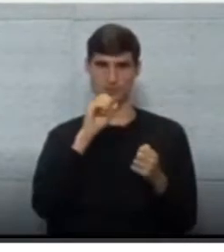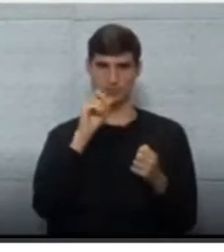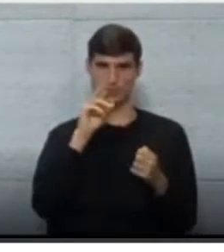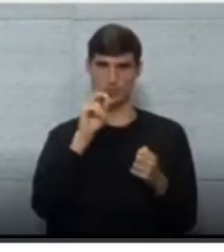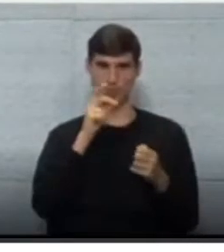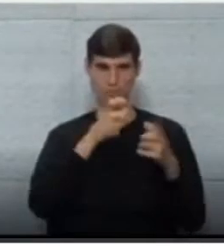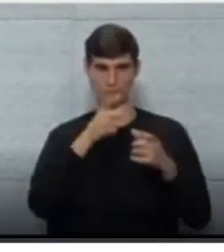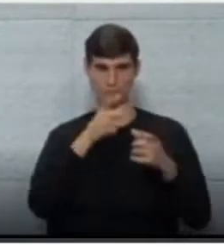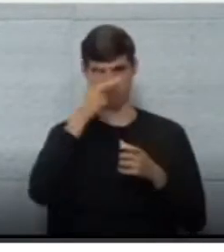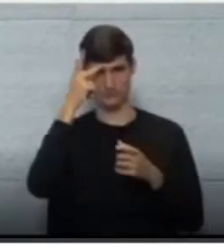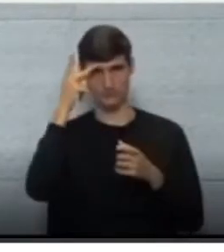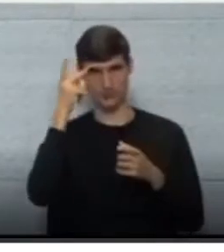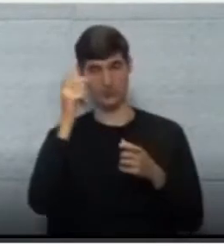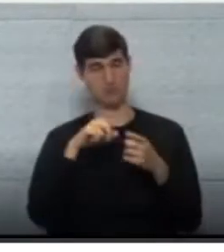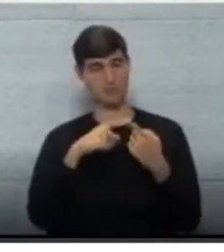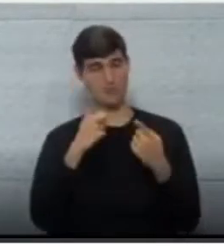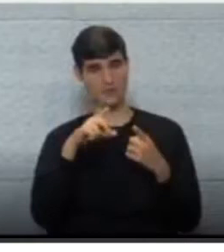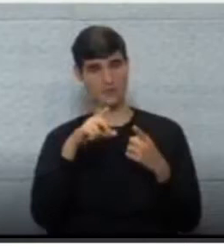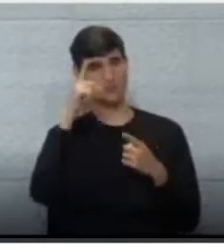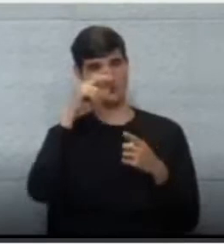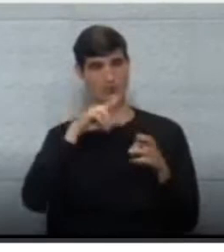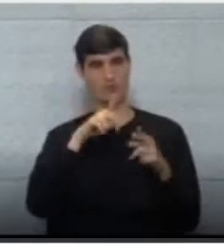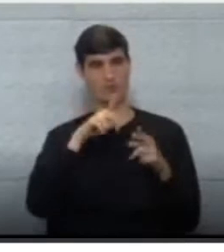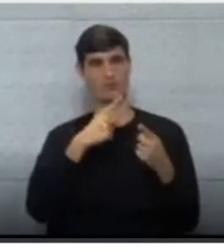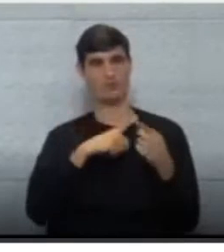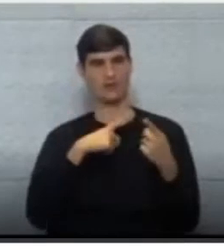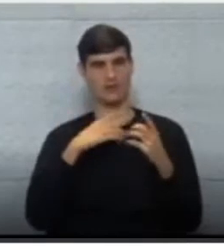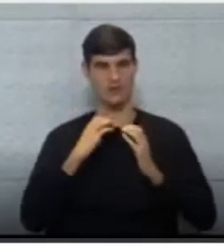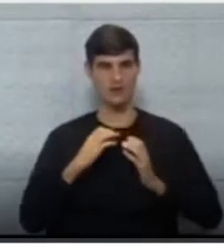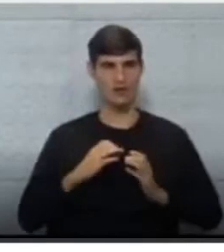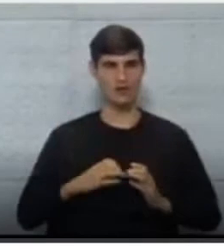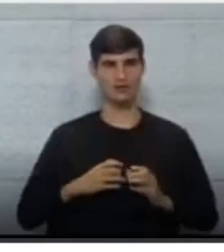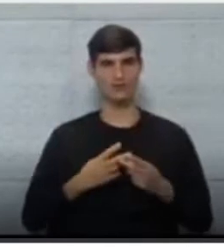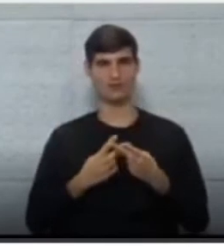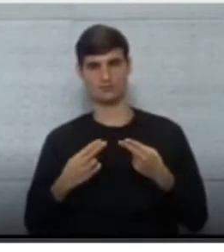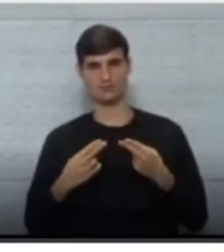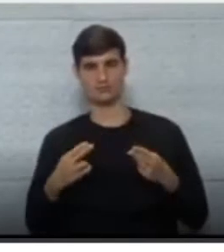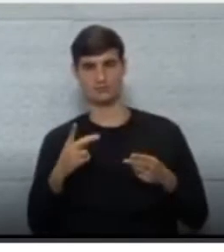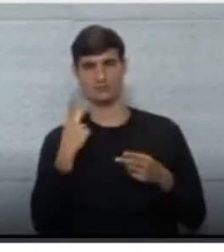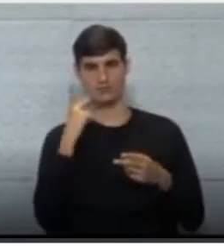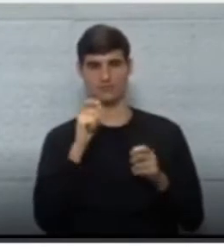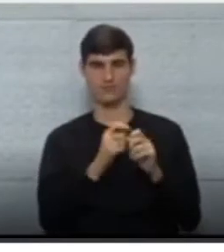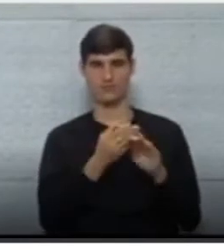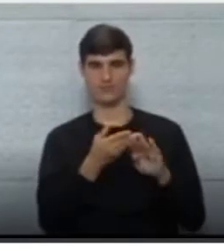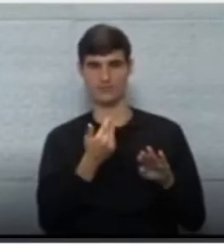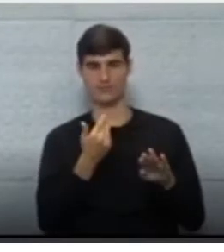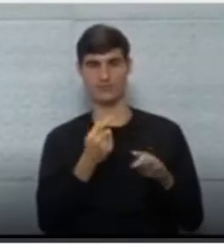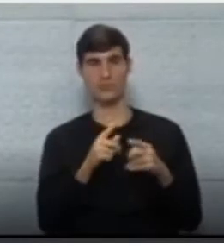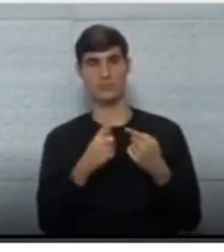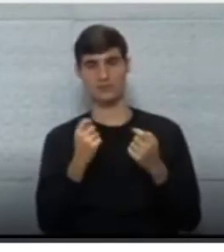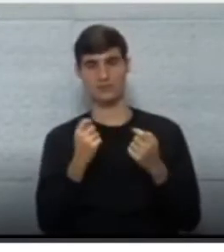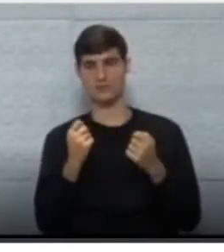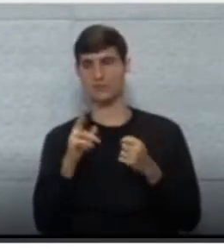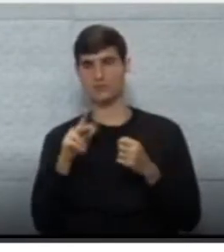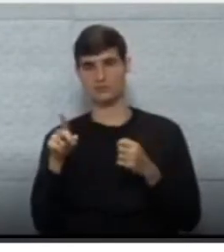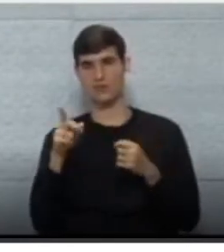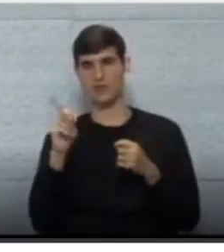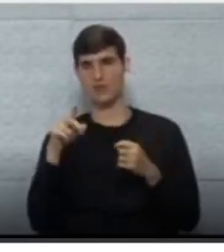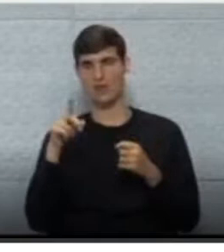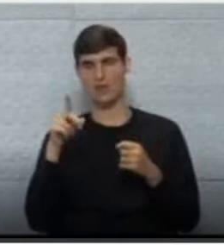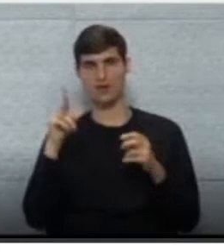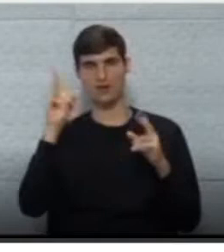Hoje é muito difícil nós trabalharmos com soro humano no laboratório, tem toda uma questão ética para fazer a extração desse soro. Pode ser o soro de coelho,